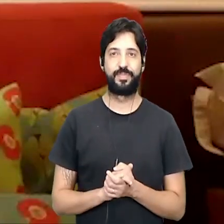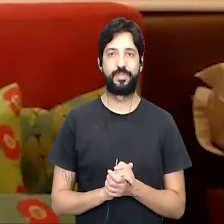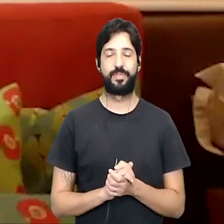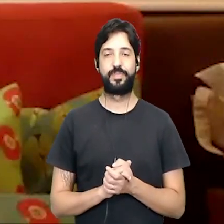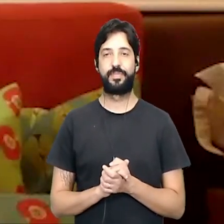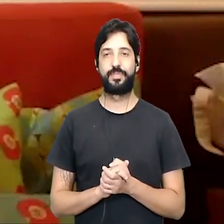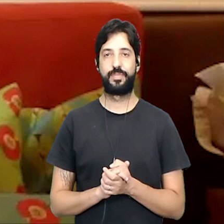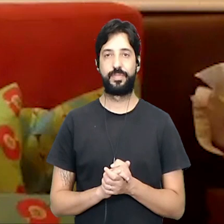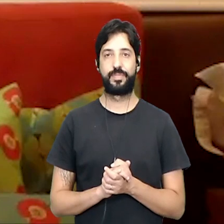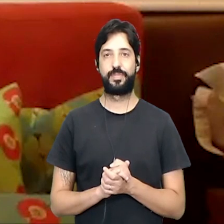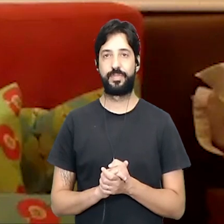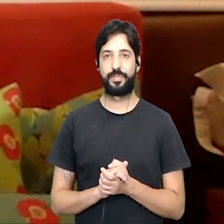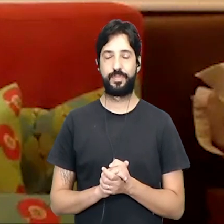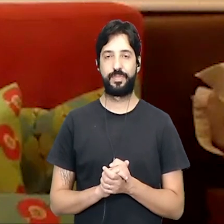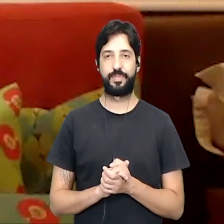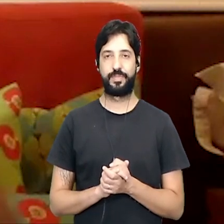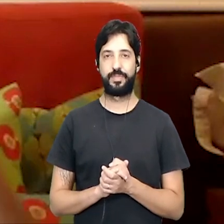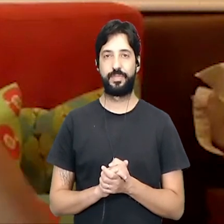só isso.